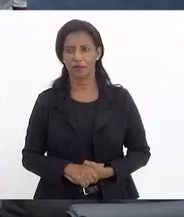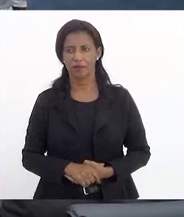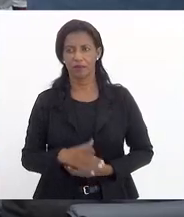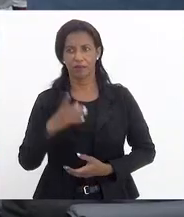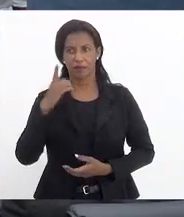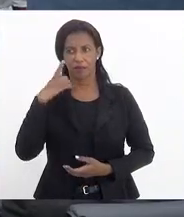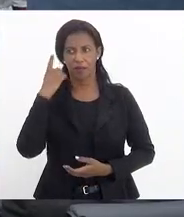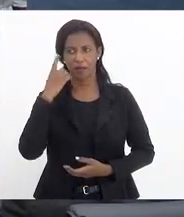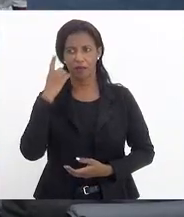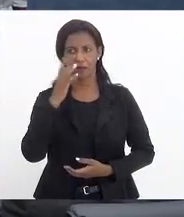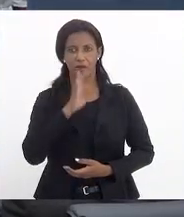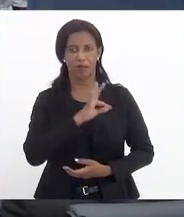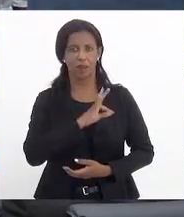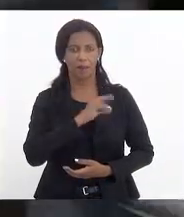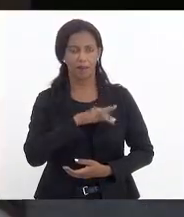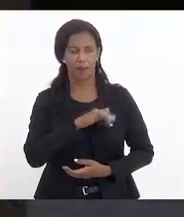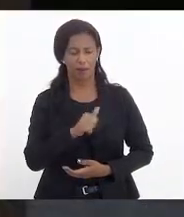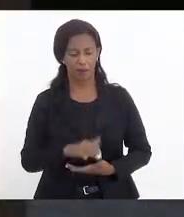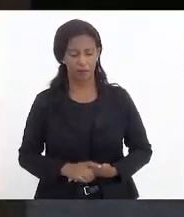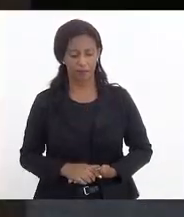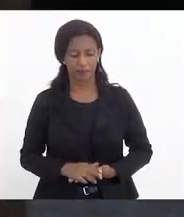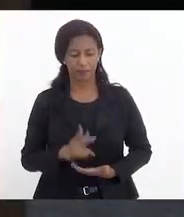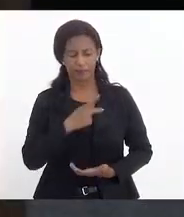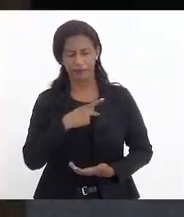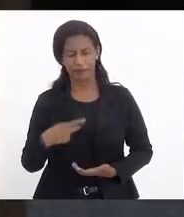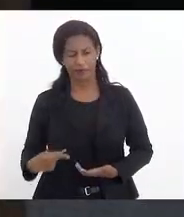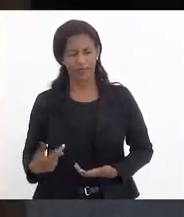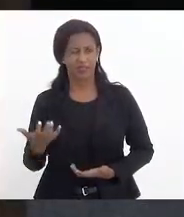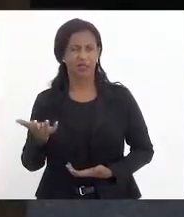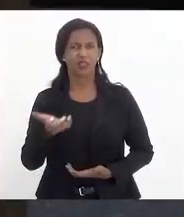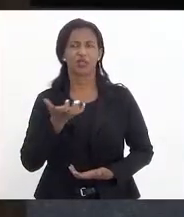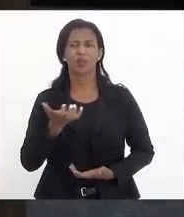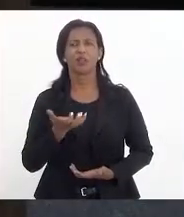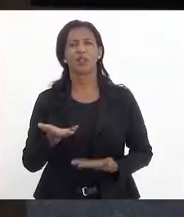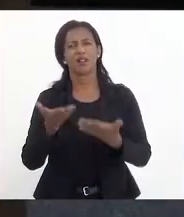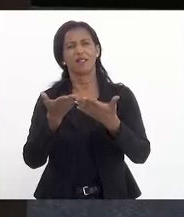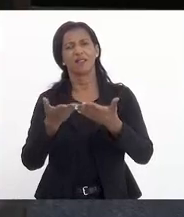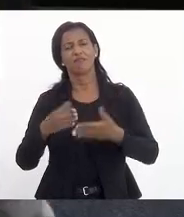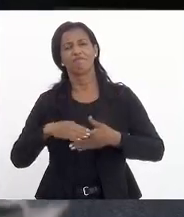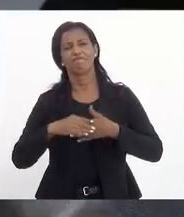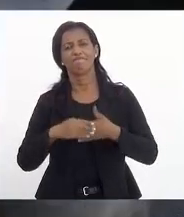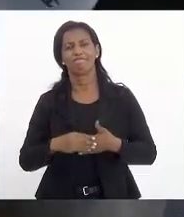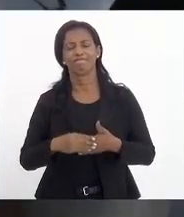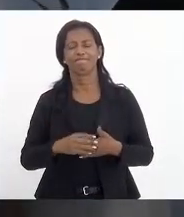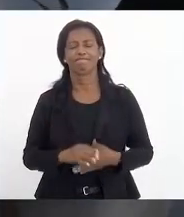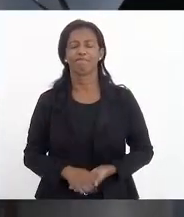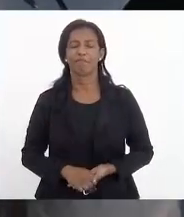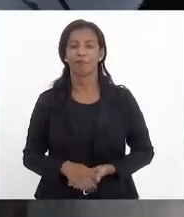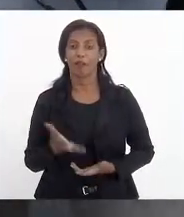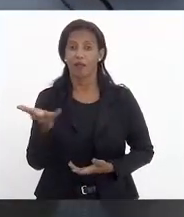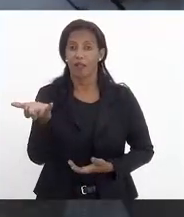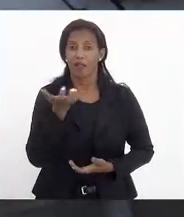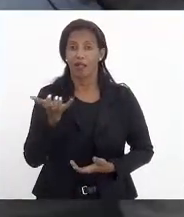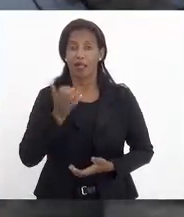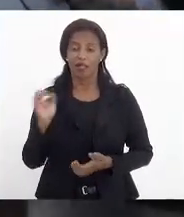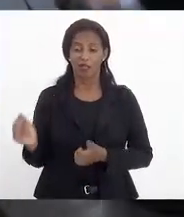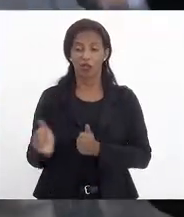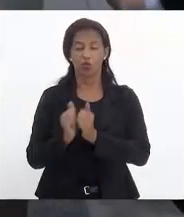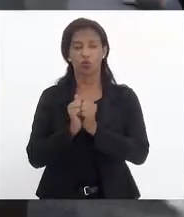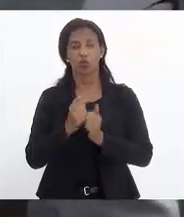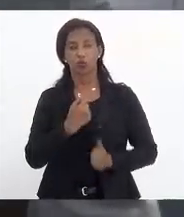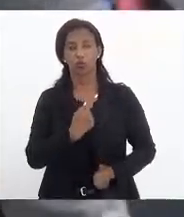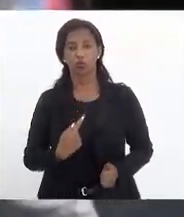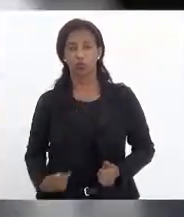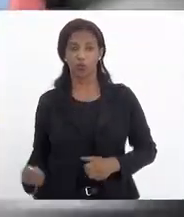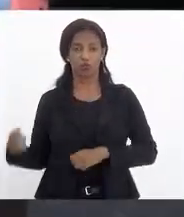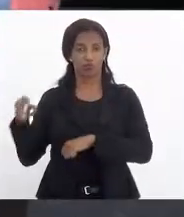Deputada Marta, por favor. Presidente, eu quero aqui saudar Vossa Excelência pela tentativa de construir junto ao governo do